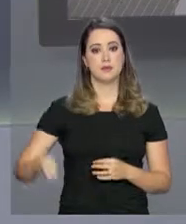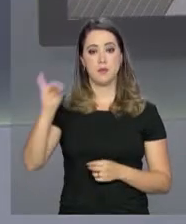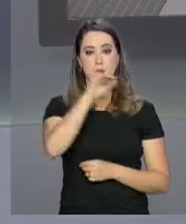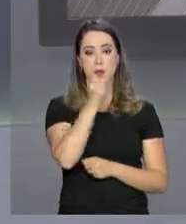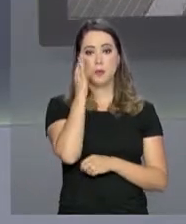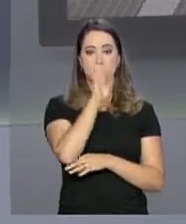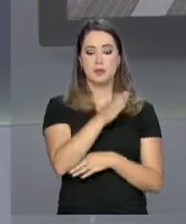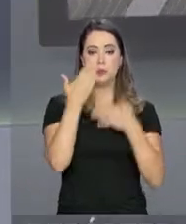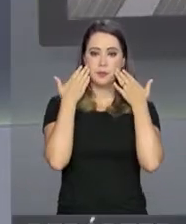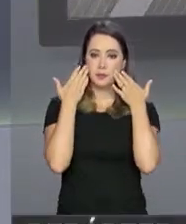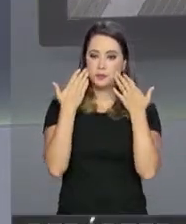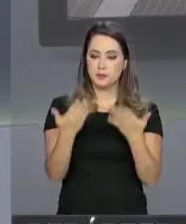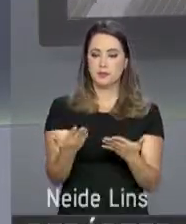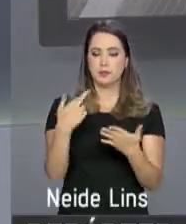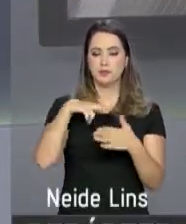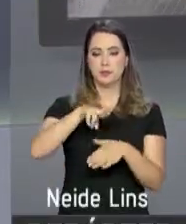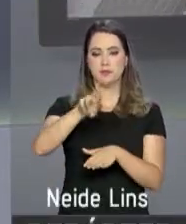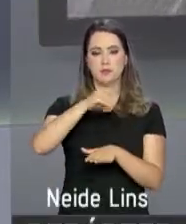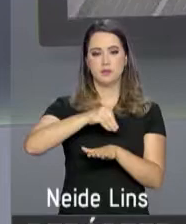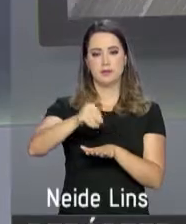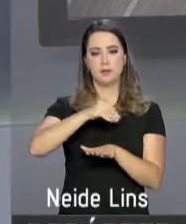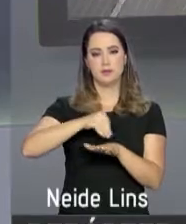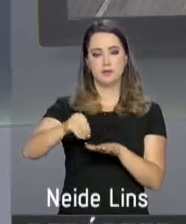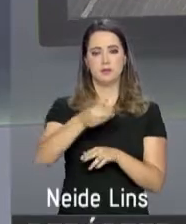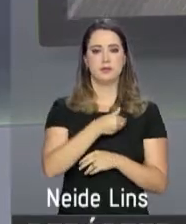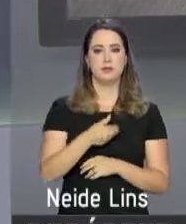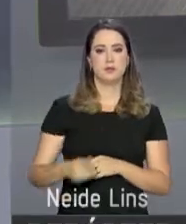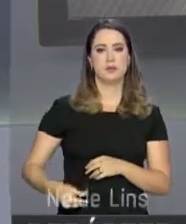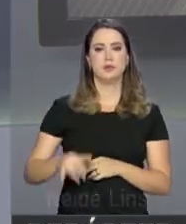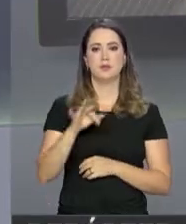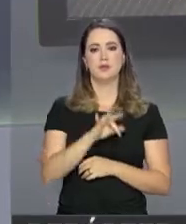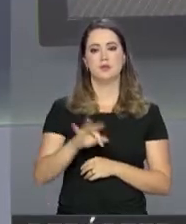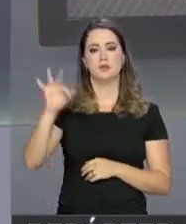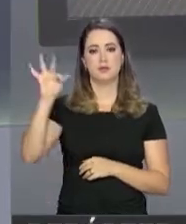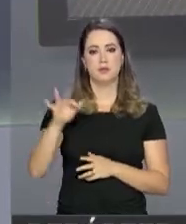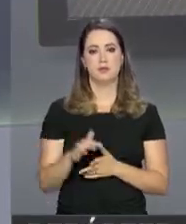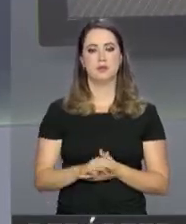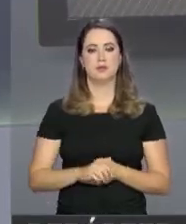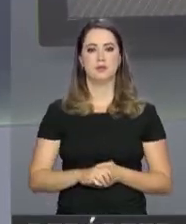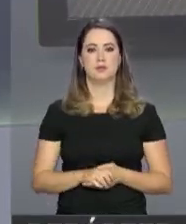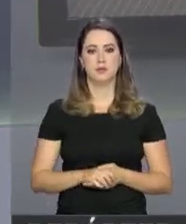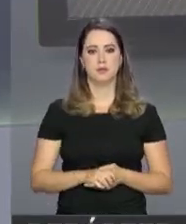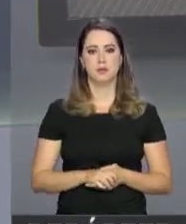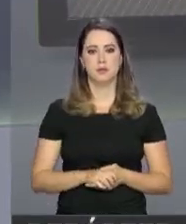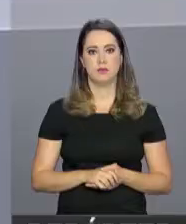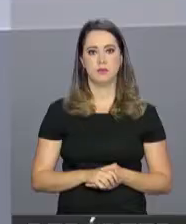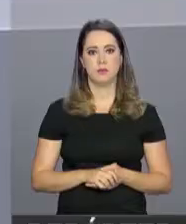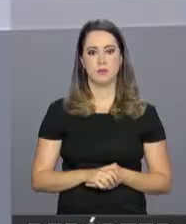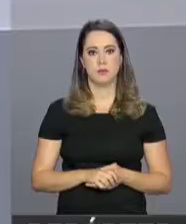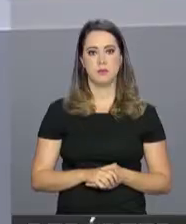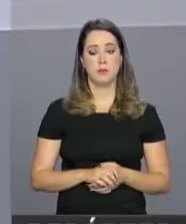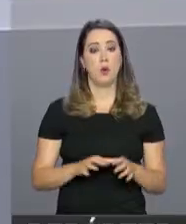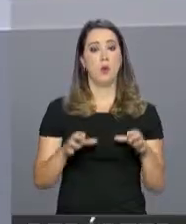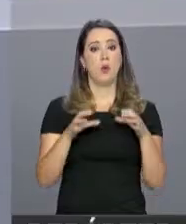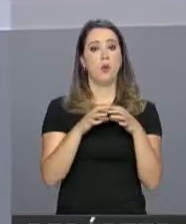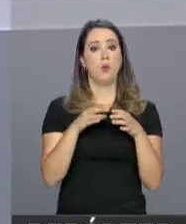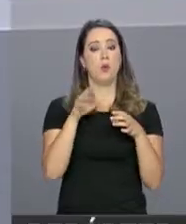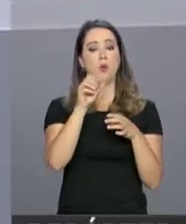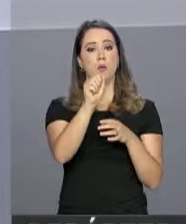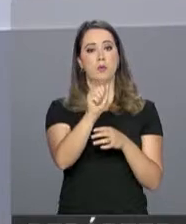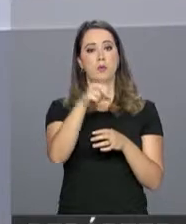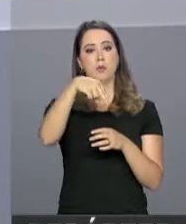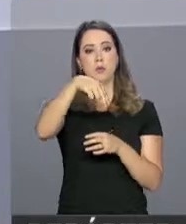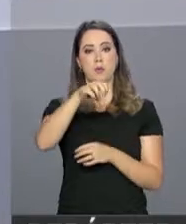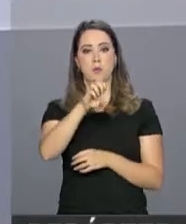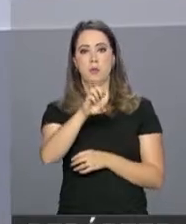Olá, boa tarde. Começa agora mais uma edição do Repórter NBR com as notícias do governo federal. A Agência Nacional de